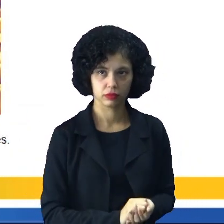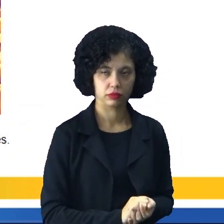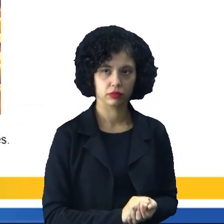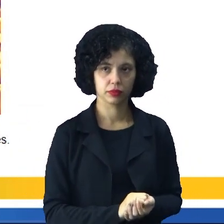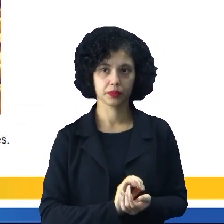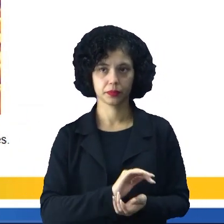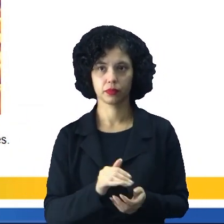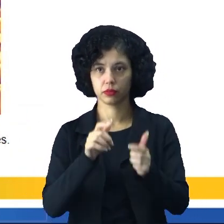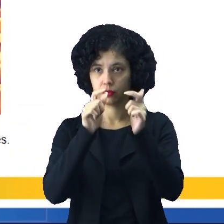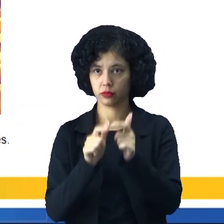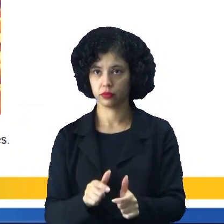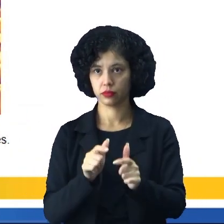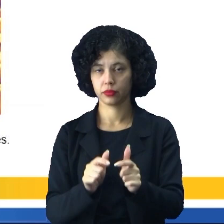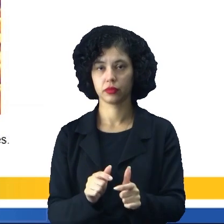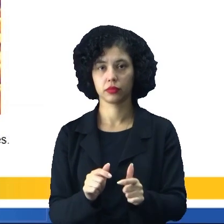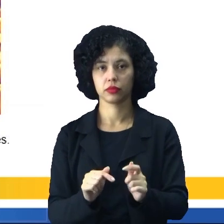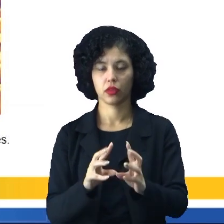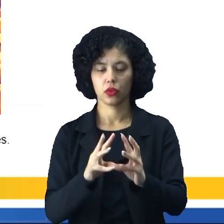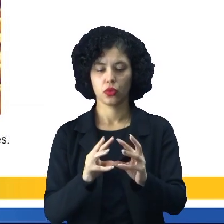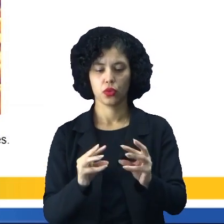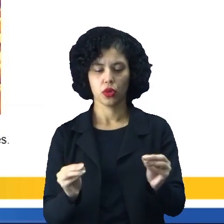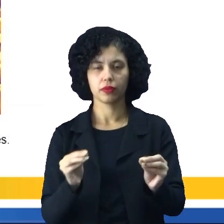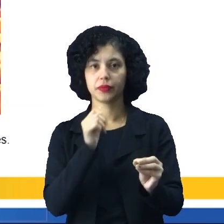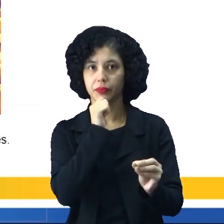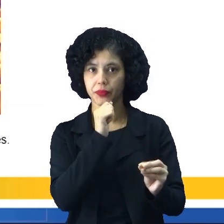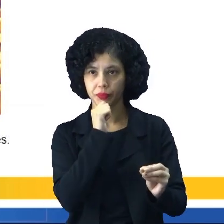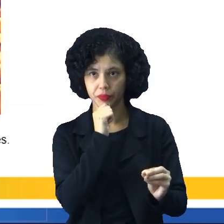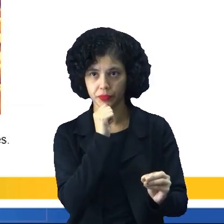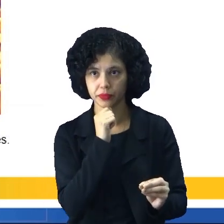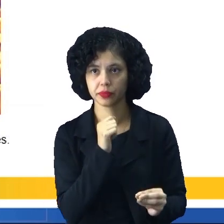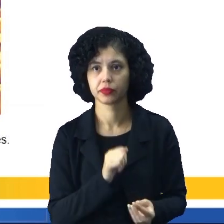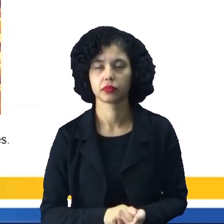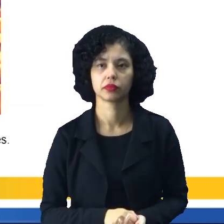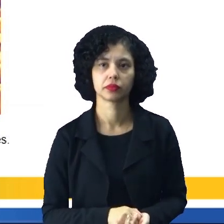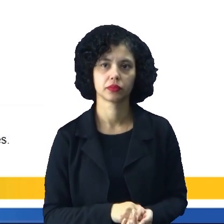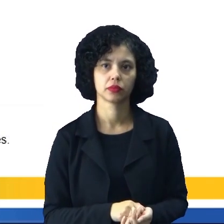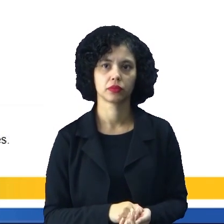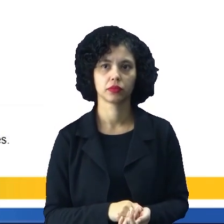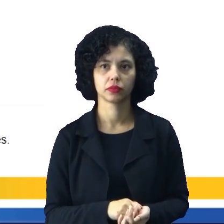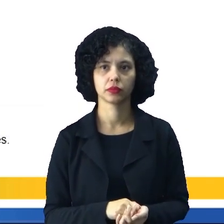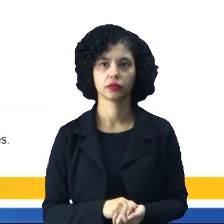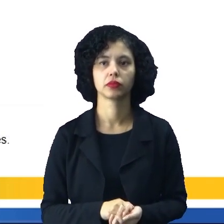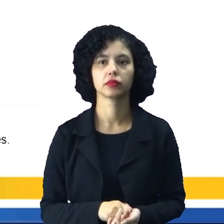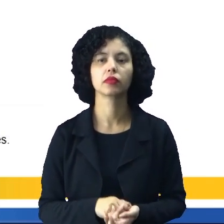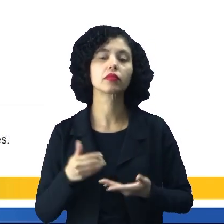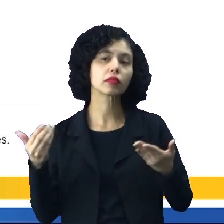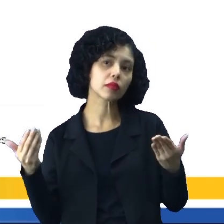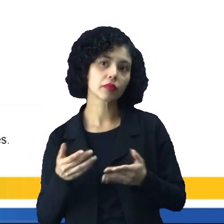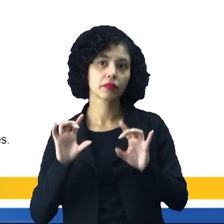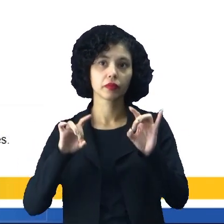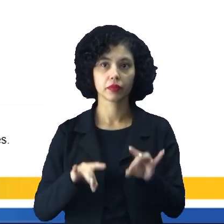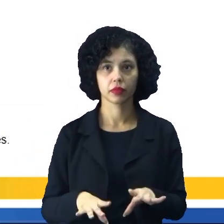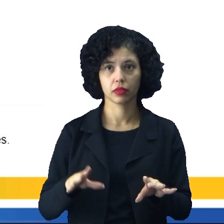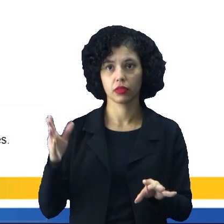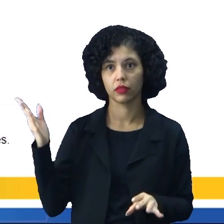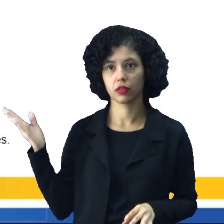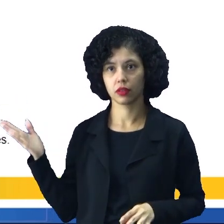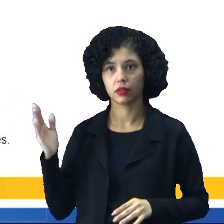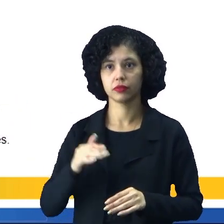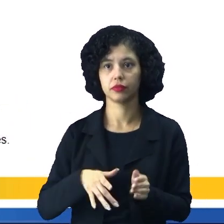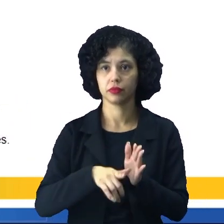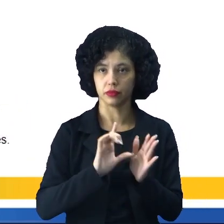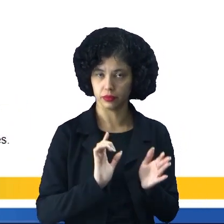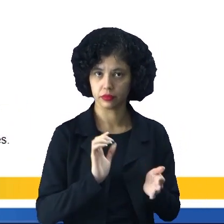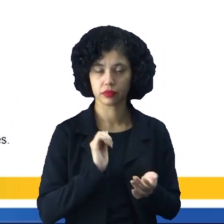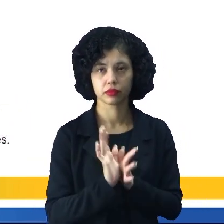que é por onde, então, vai ser digerido boa parte dos nutrientes. Aí, por último, aliás, antes de